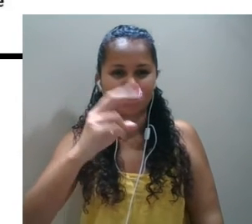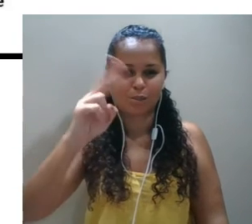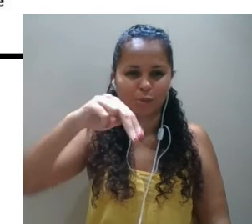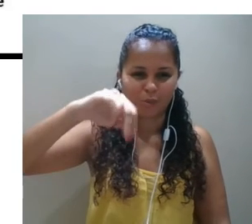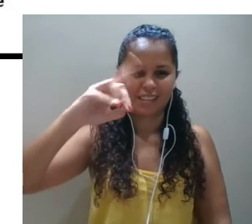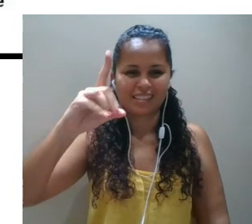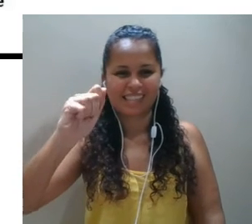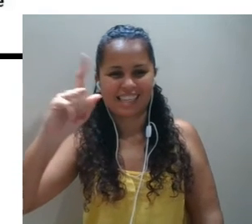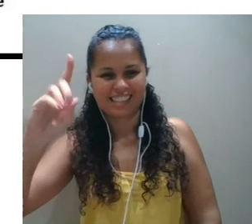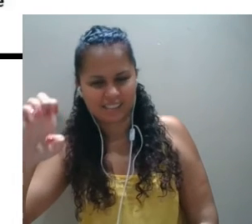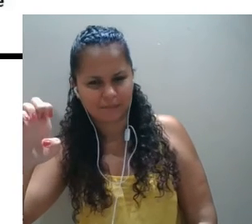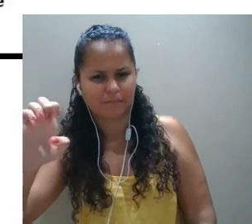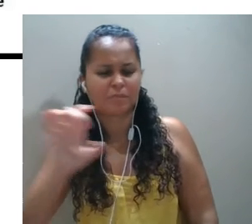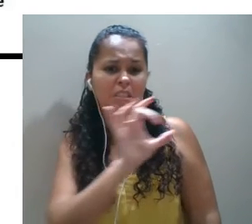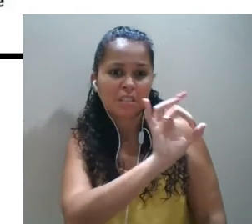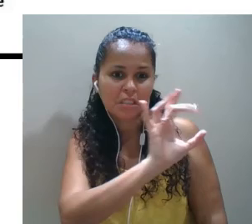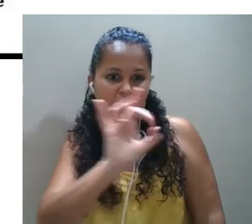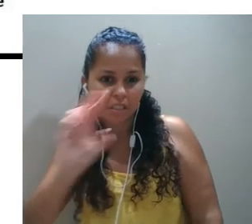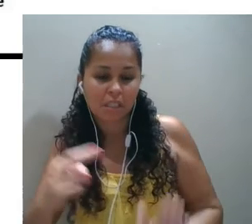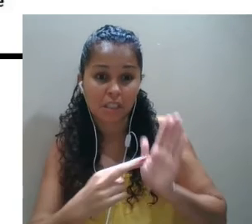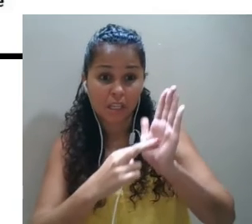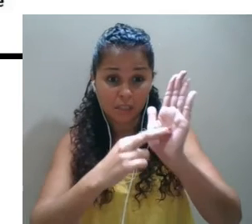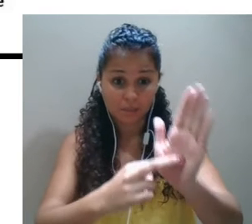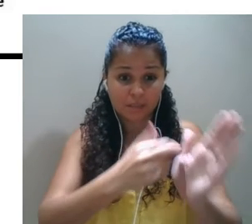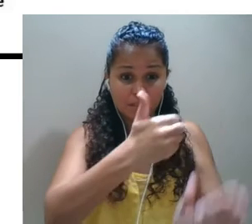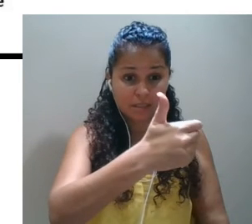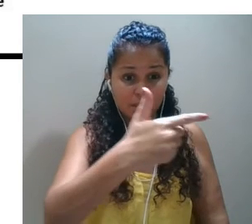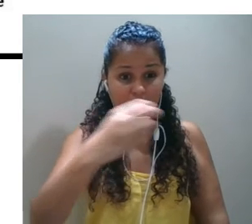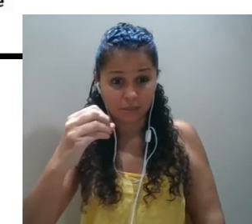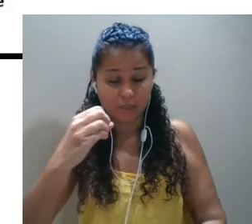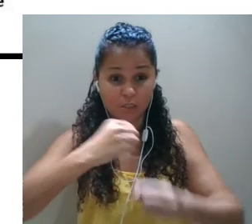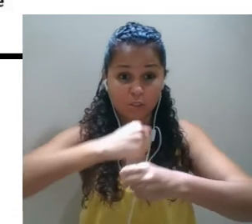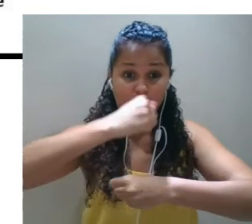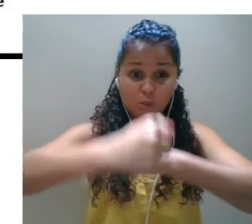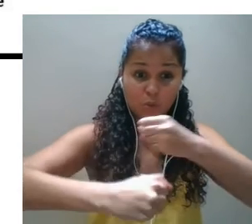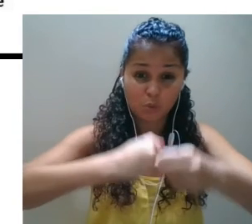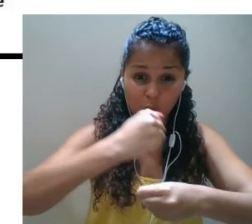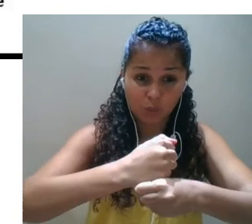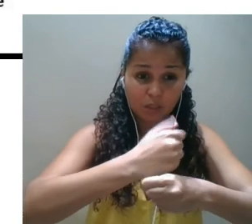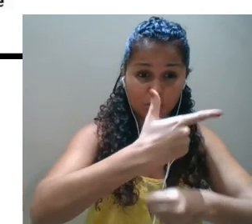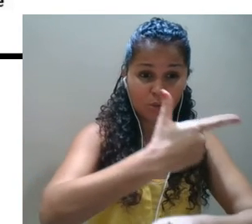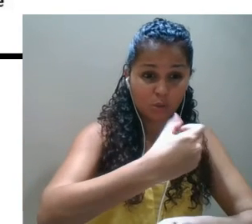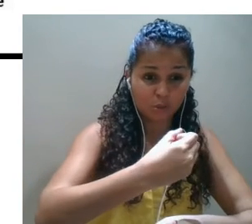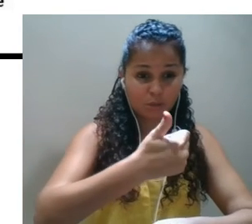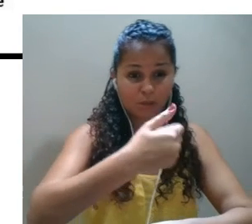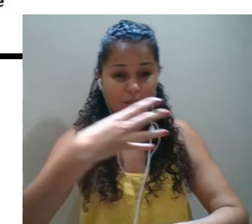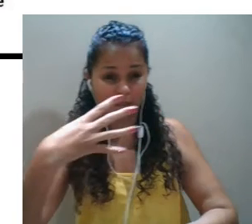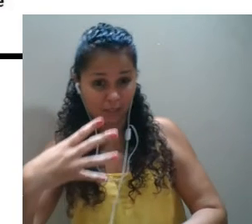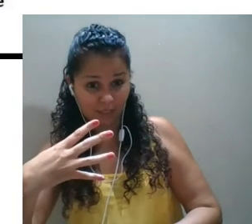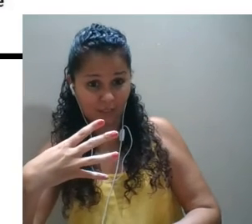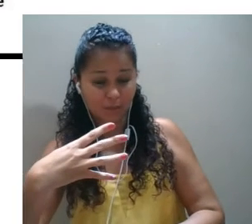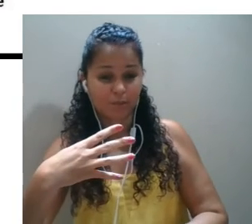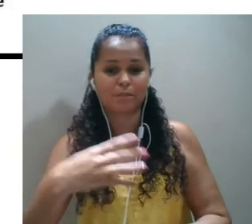fazer o seguinte, se cada carrinho representa 120 unidades, em 2014 foram 120 unidades. Em